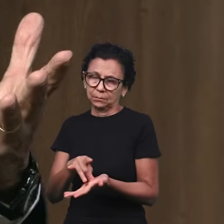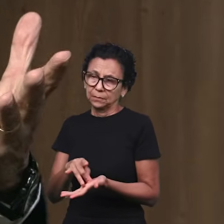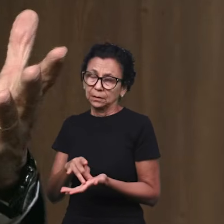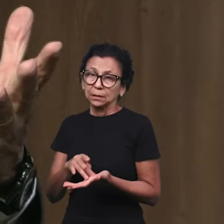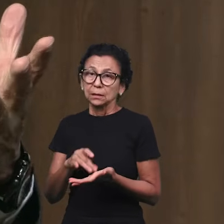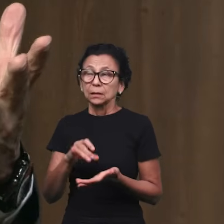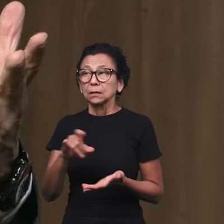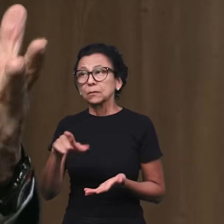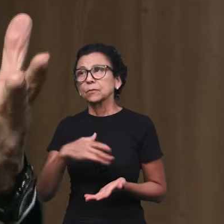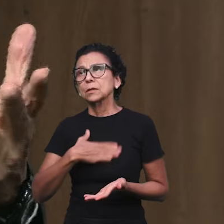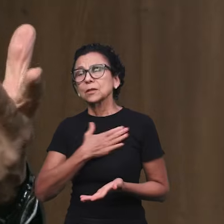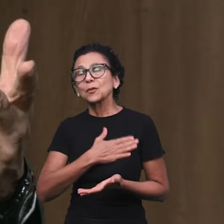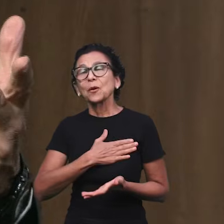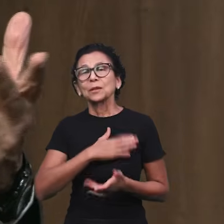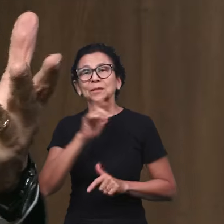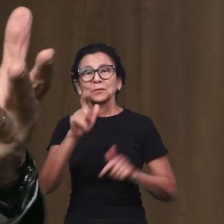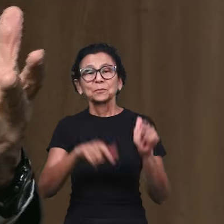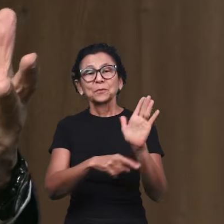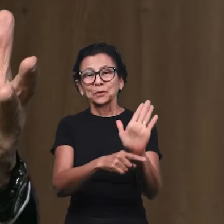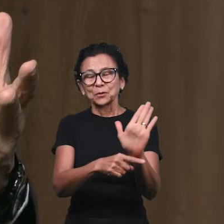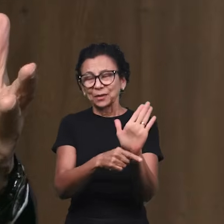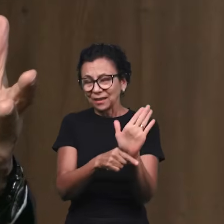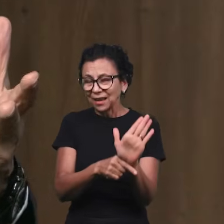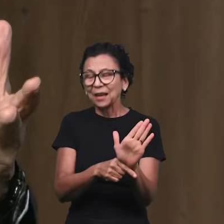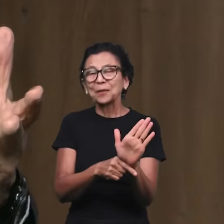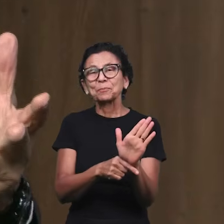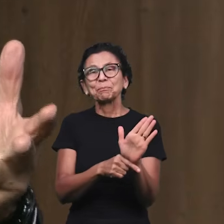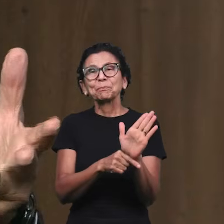Se você gosta de ajudar as pessoas, se